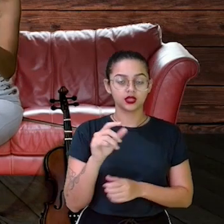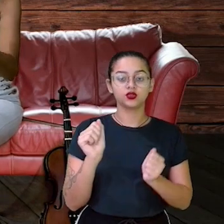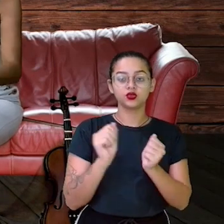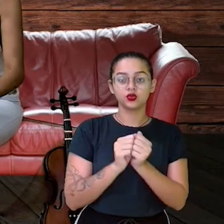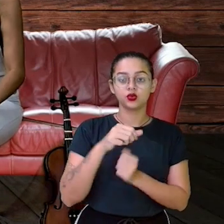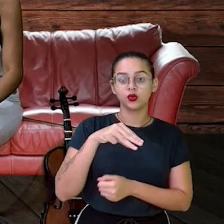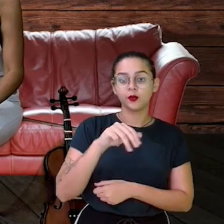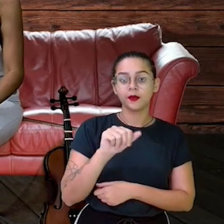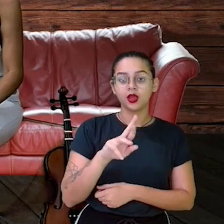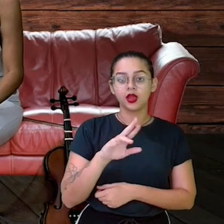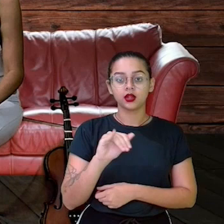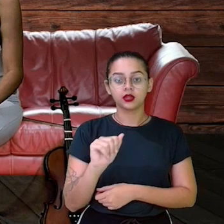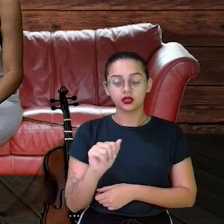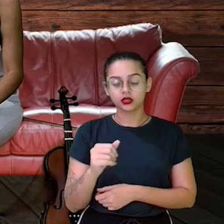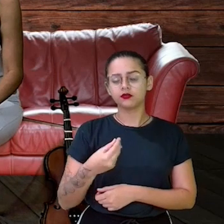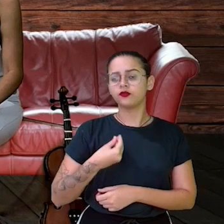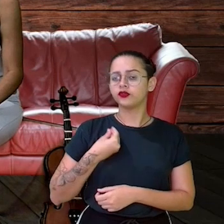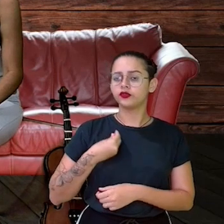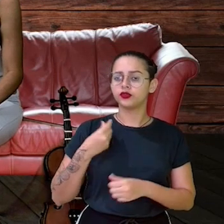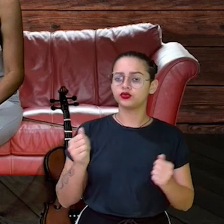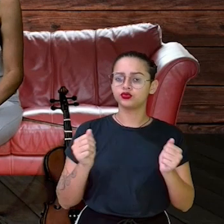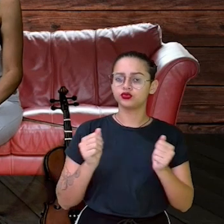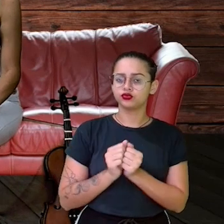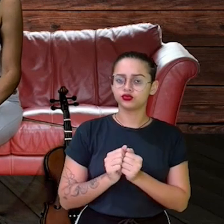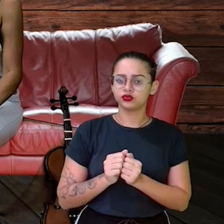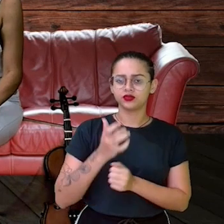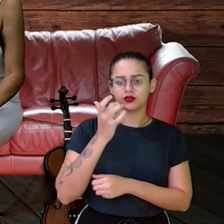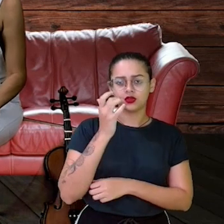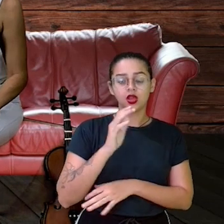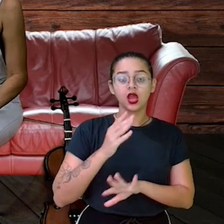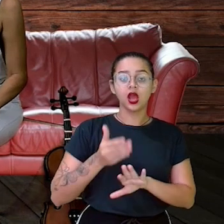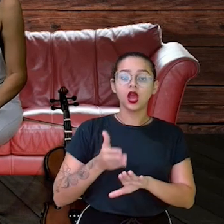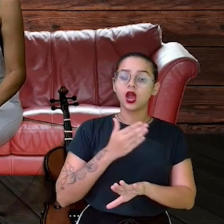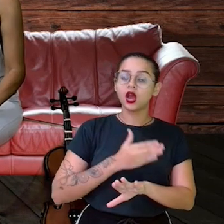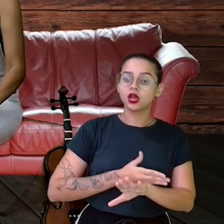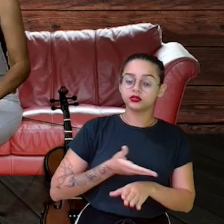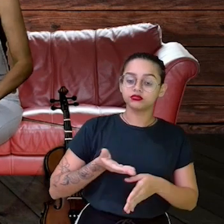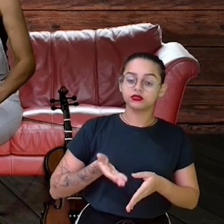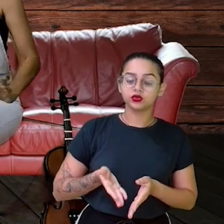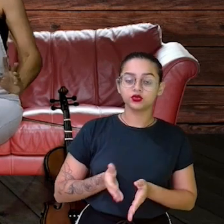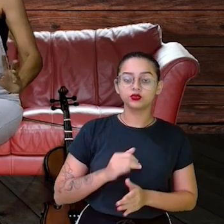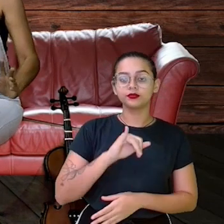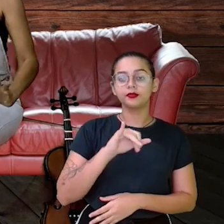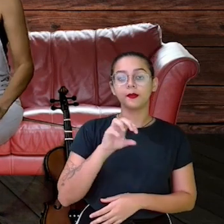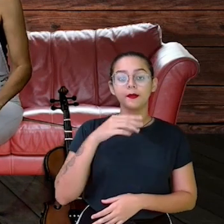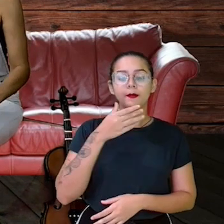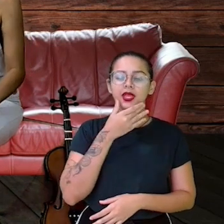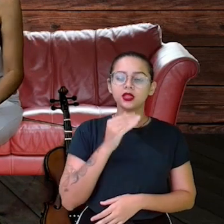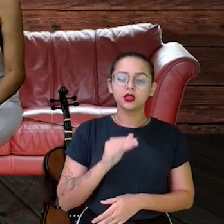antes do menino Jesus nascer. Ora, não foi fácil, não. Eles tinham aí, ó,